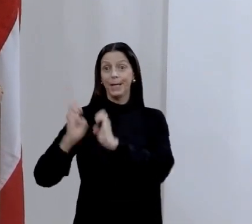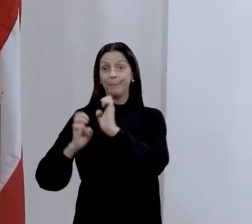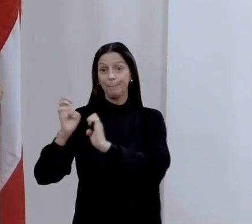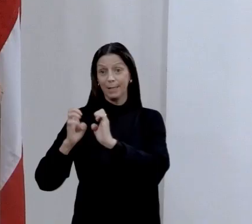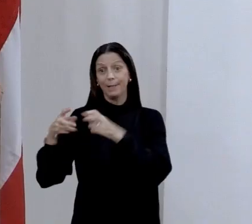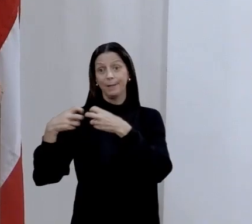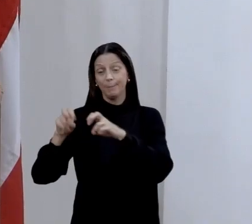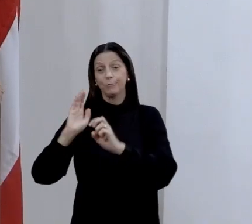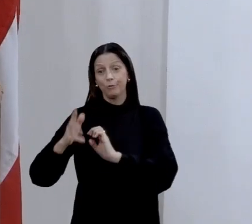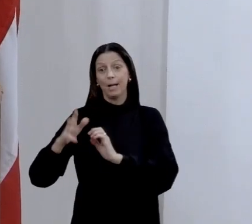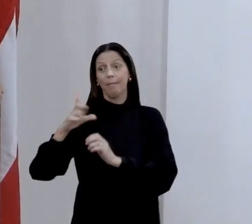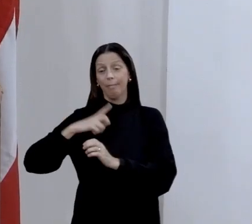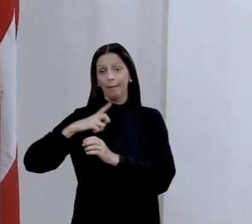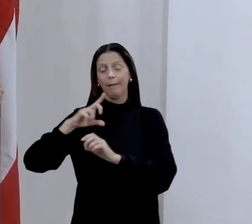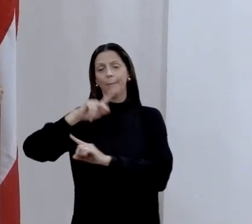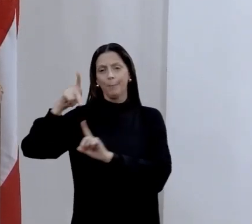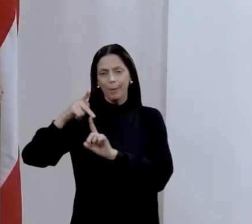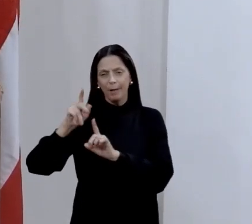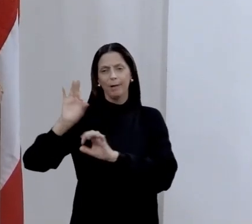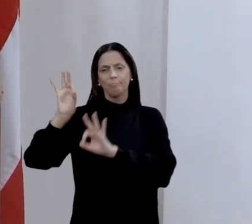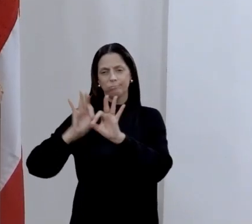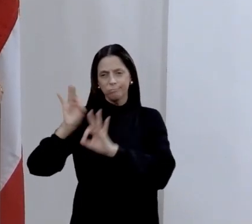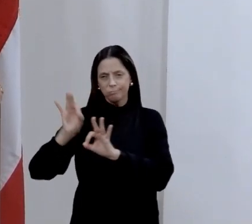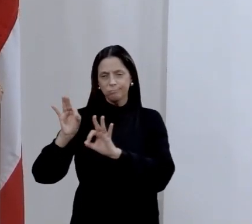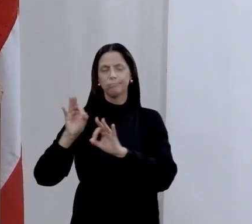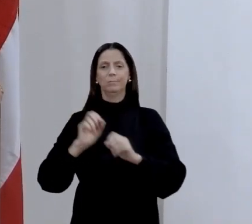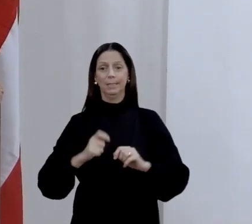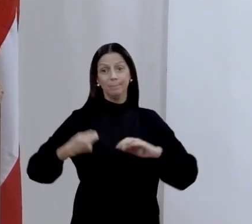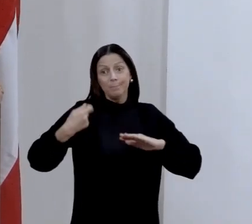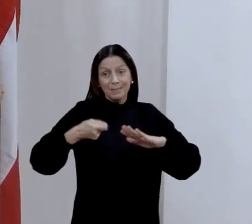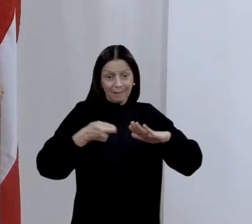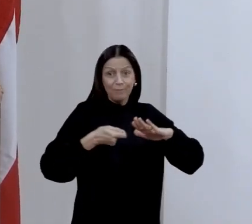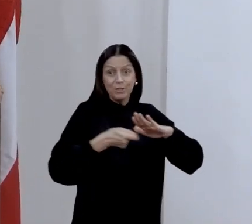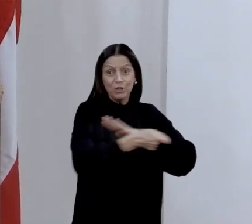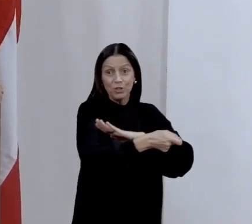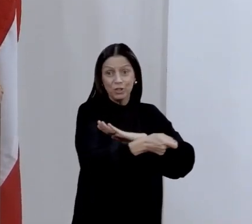Blumob também deveria investir